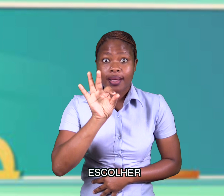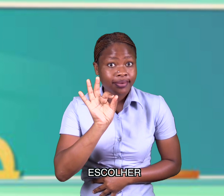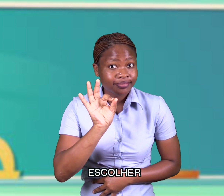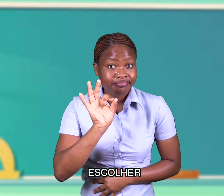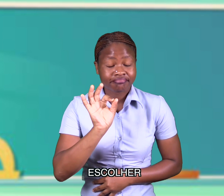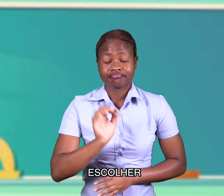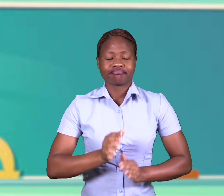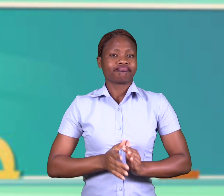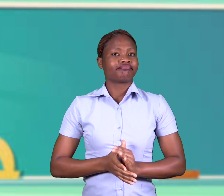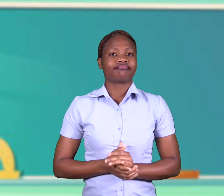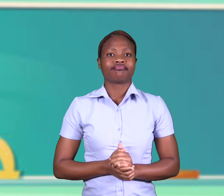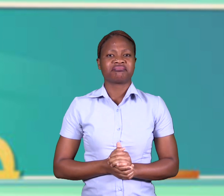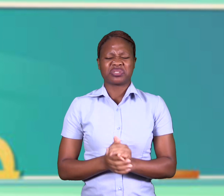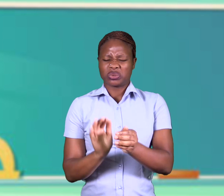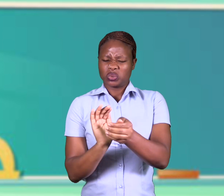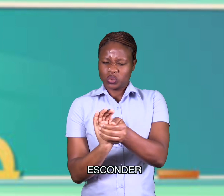escolher,